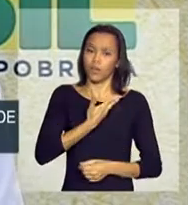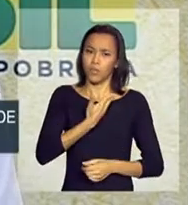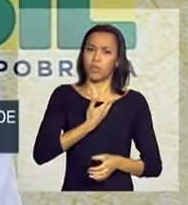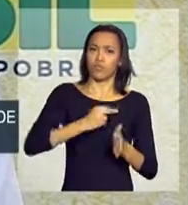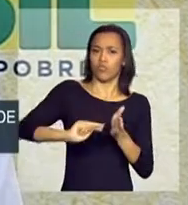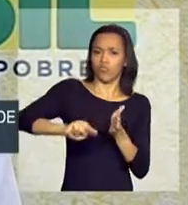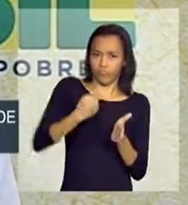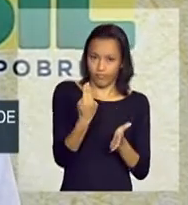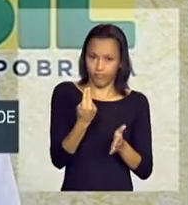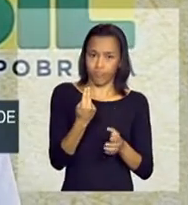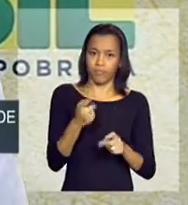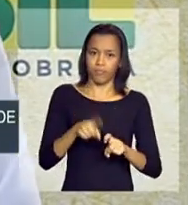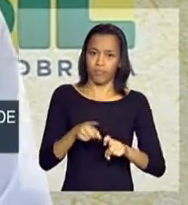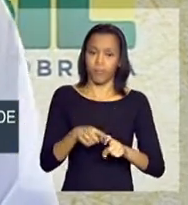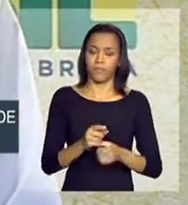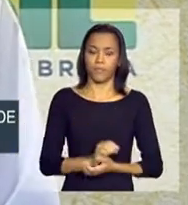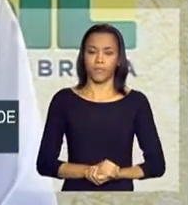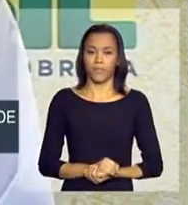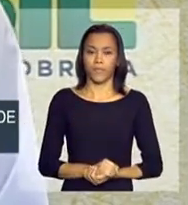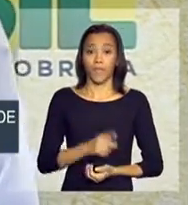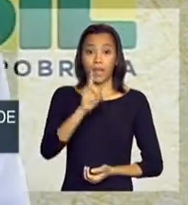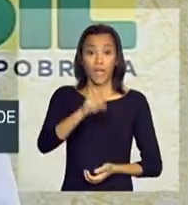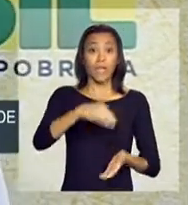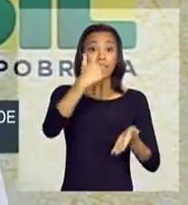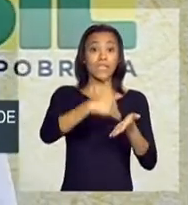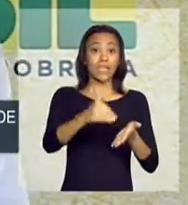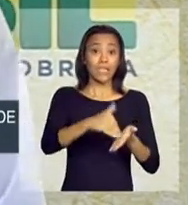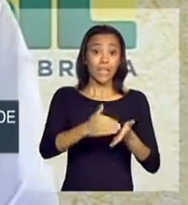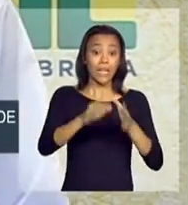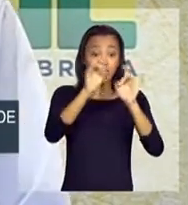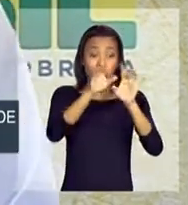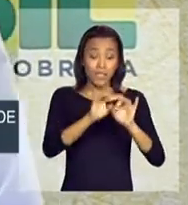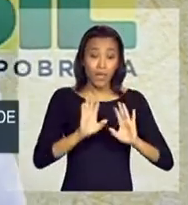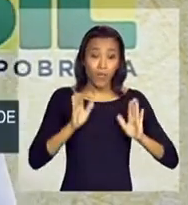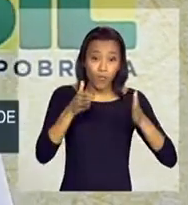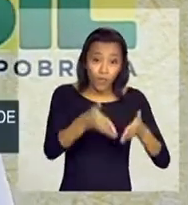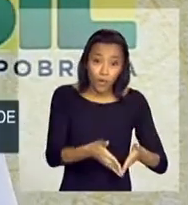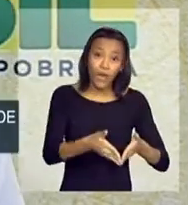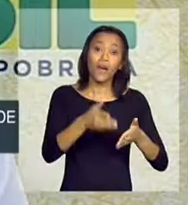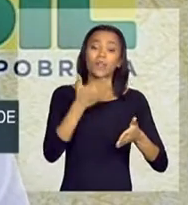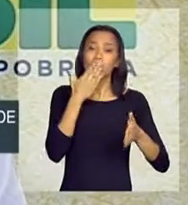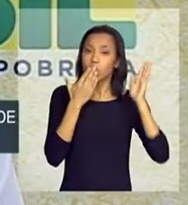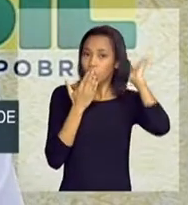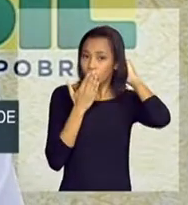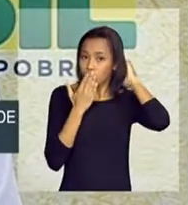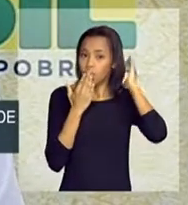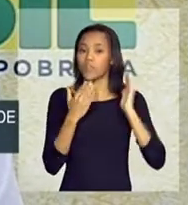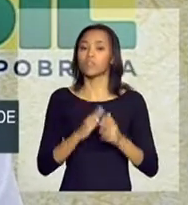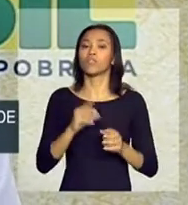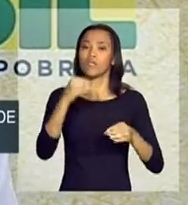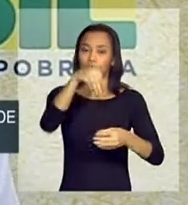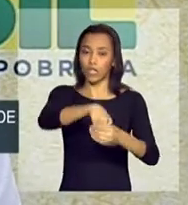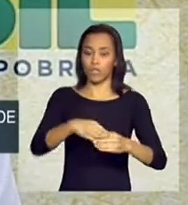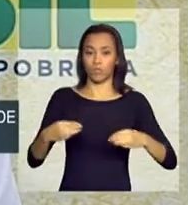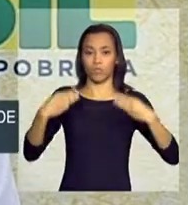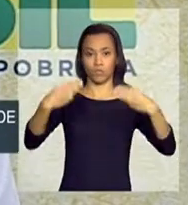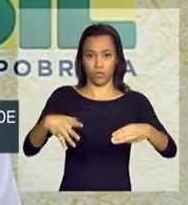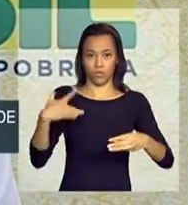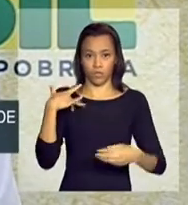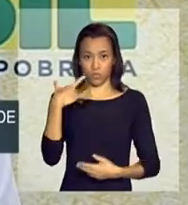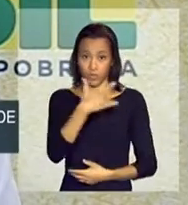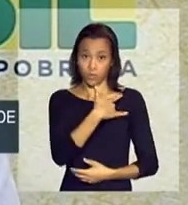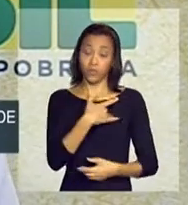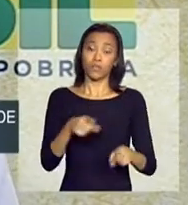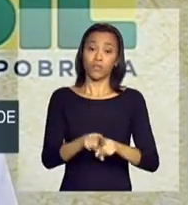também que é Secretaria especial de saúde indígena do Ministério da Saúde complementar aqui